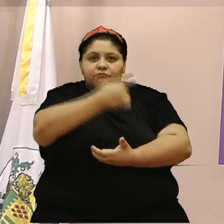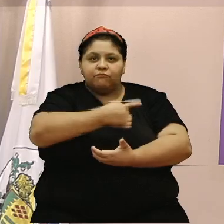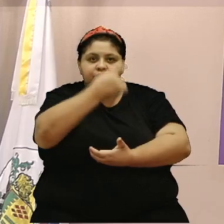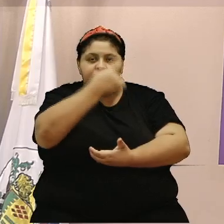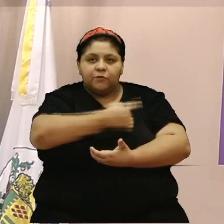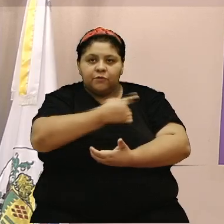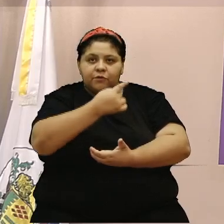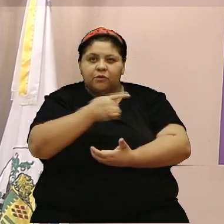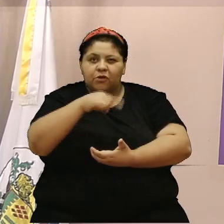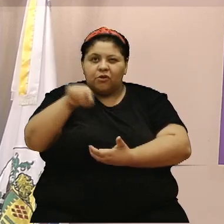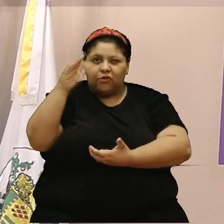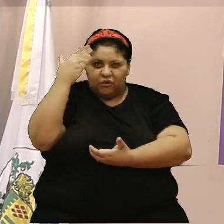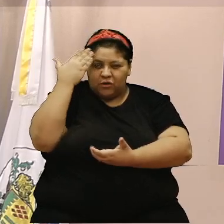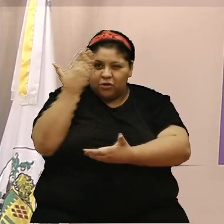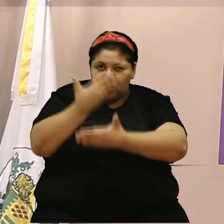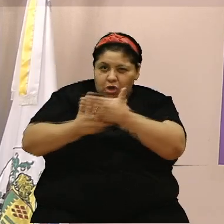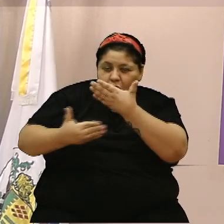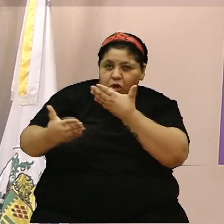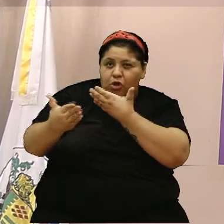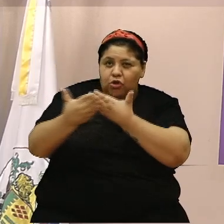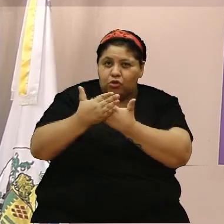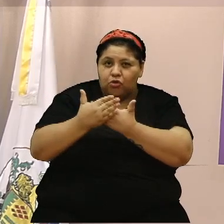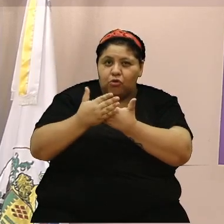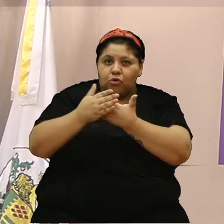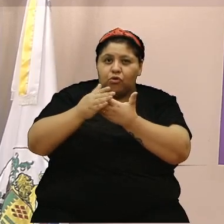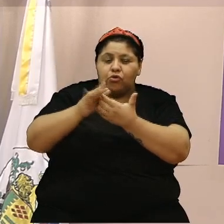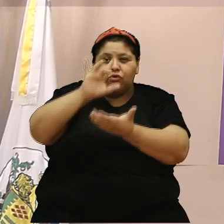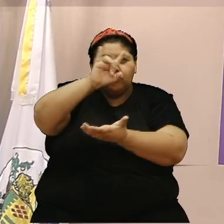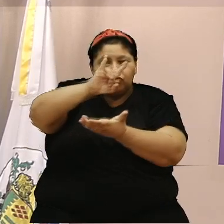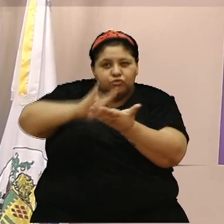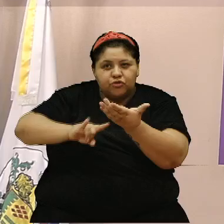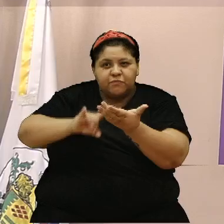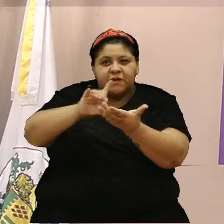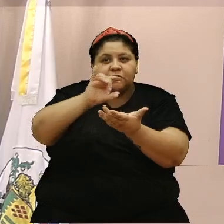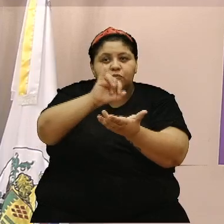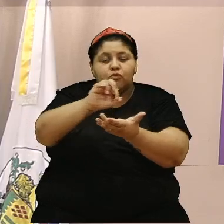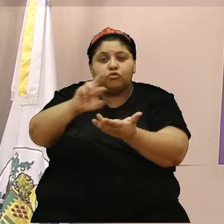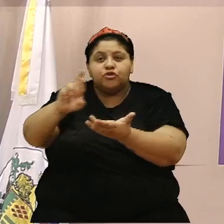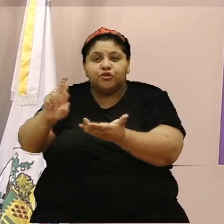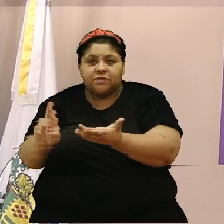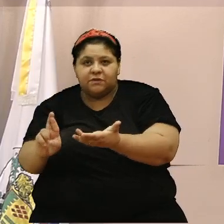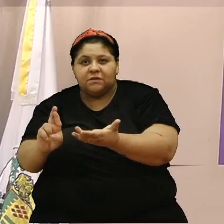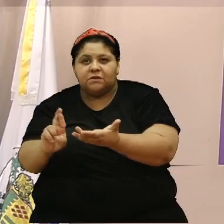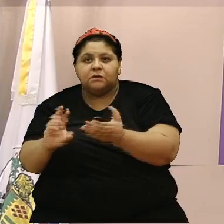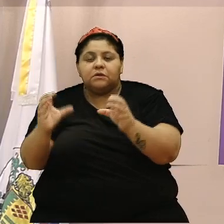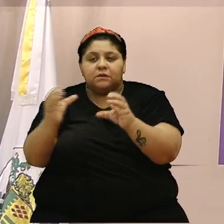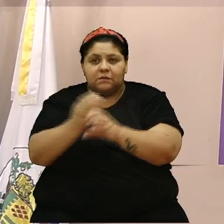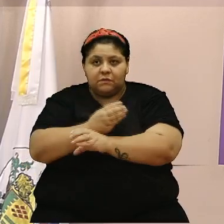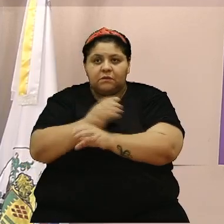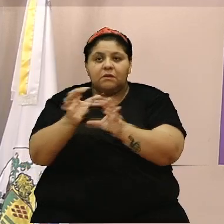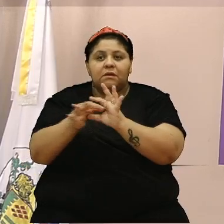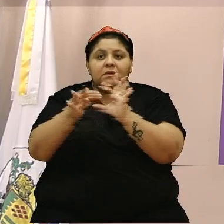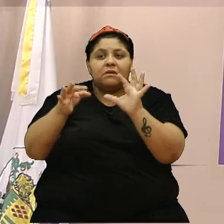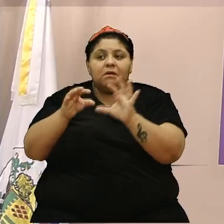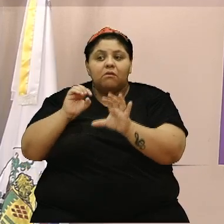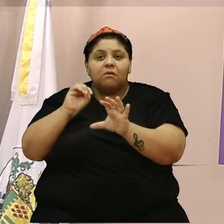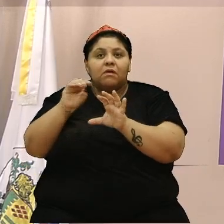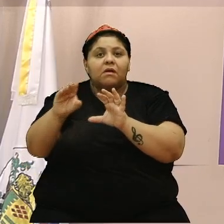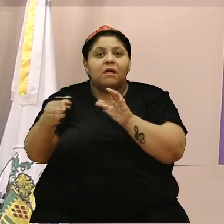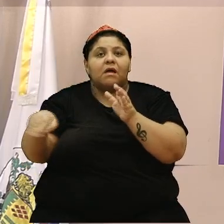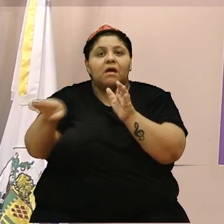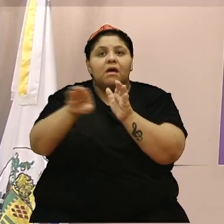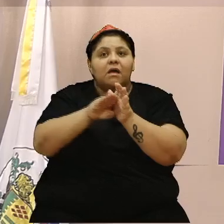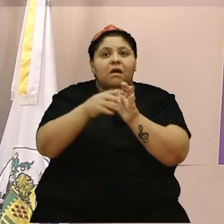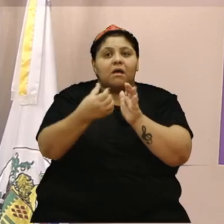sabia? Todas as declarações de imposto de renda feitas pelo modelo completo permitem essa destinação, até 6%